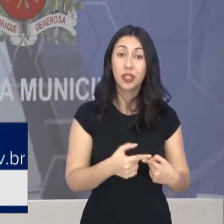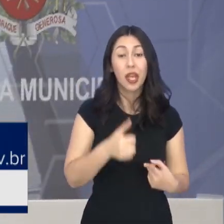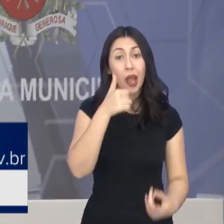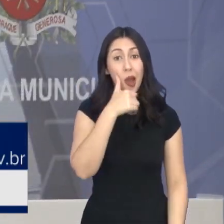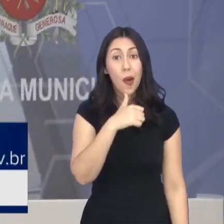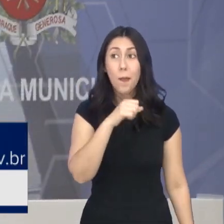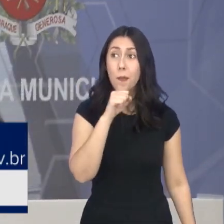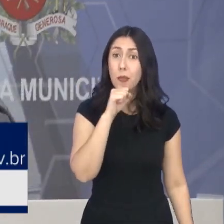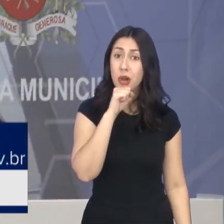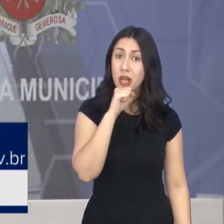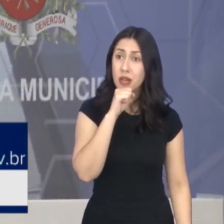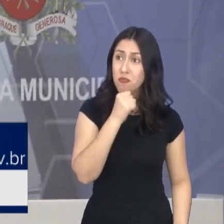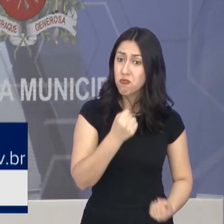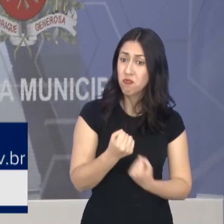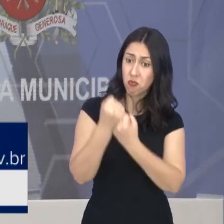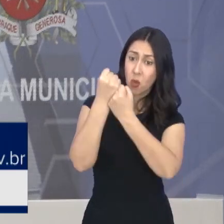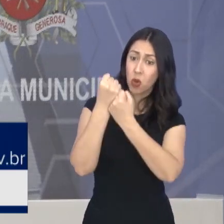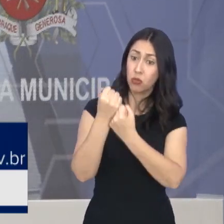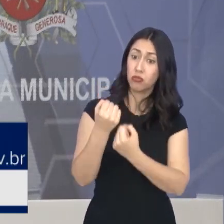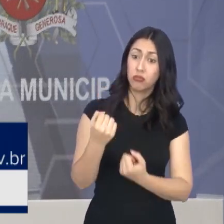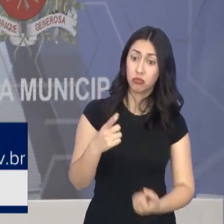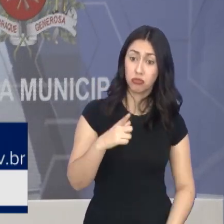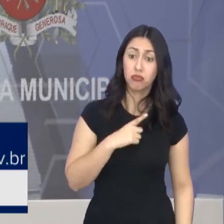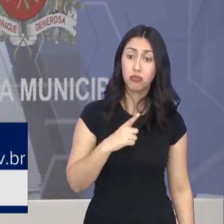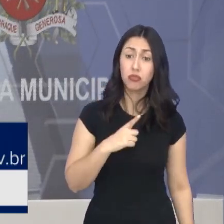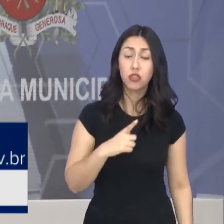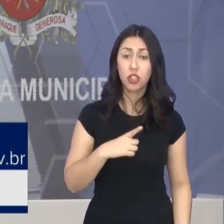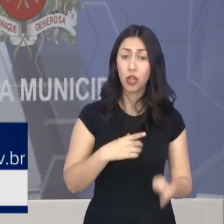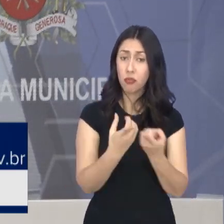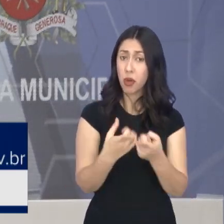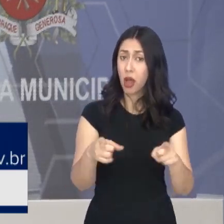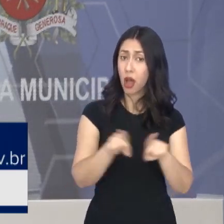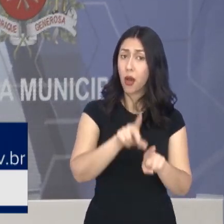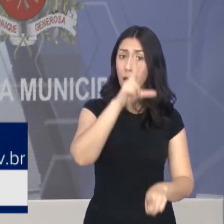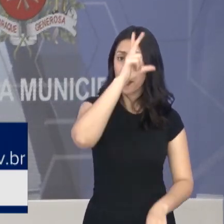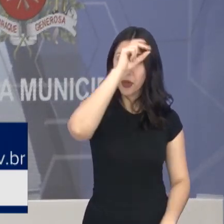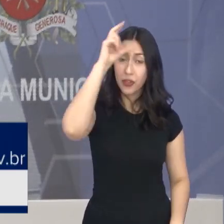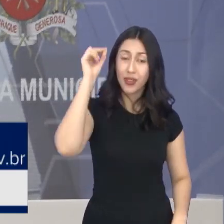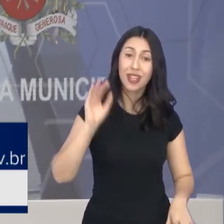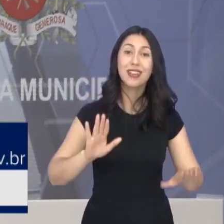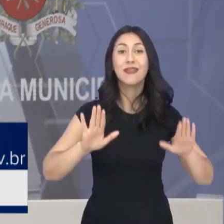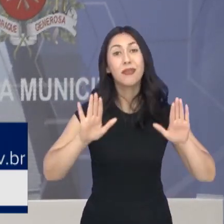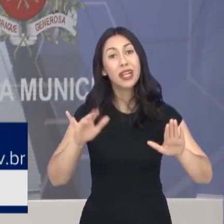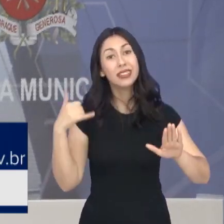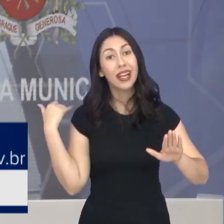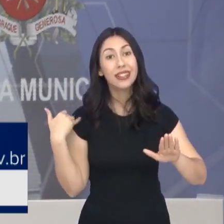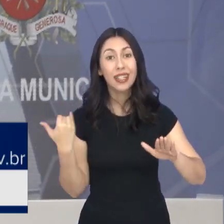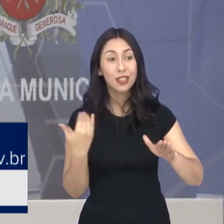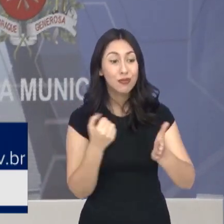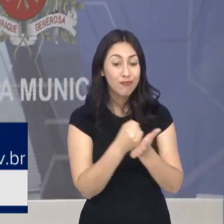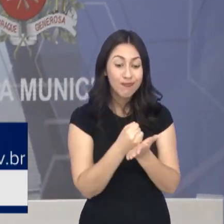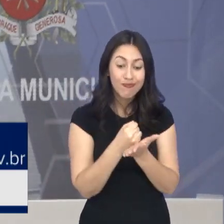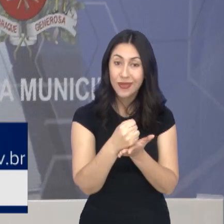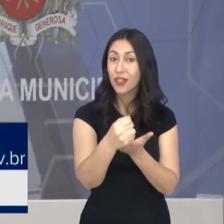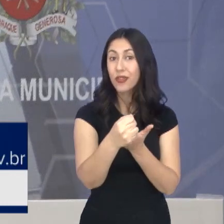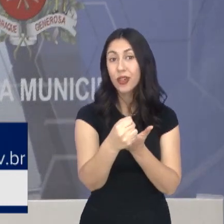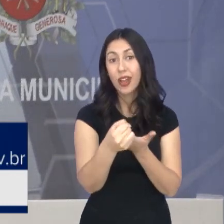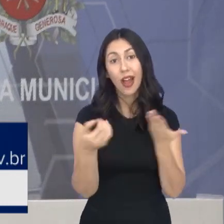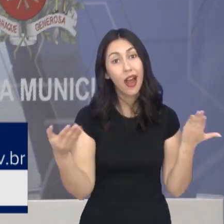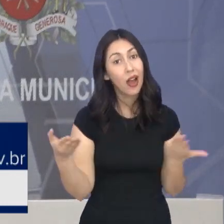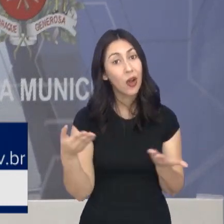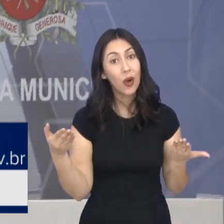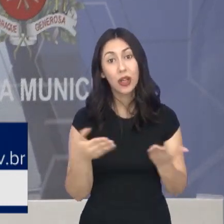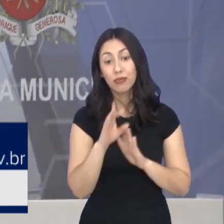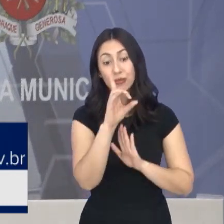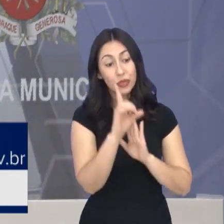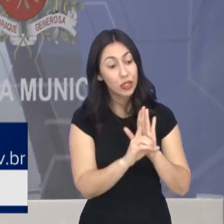supostamente teria apoio de uma grande estrutura, em parceria com a prefeitura, mas a filha dela passou da idade que tem o